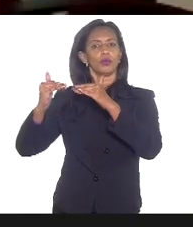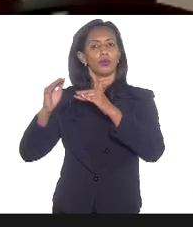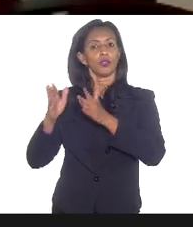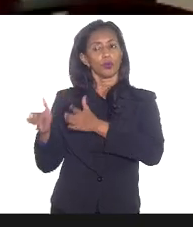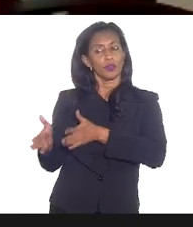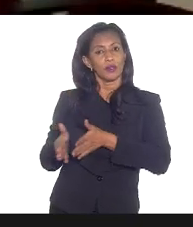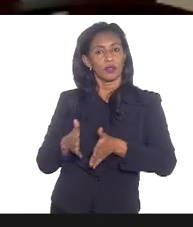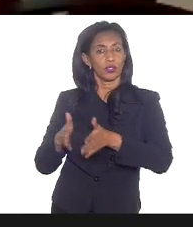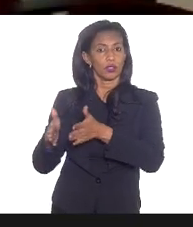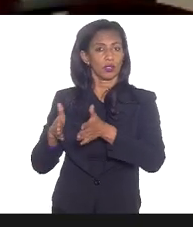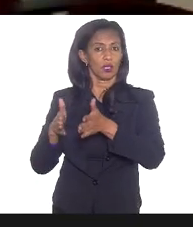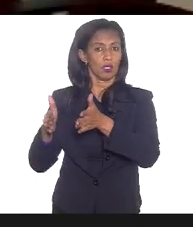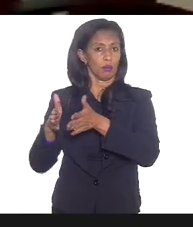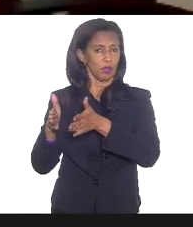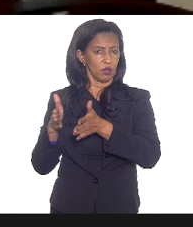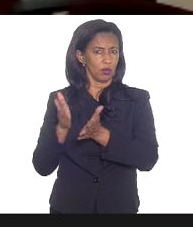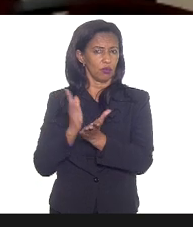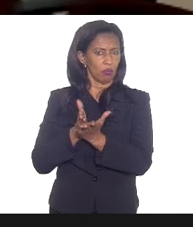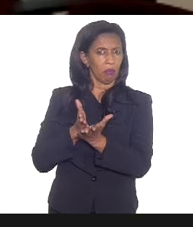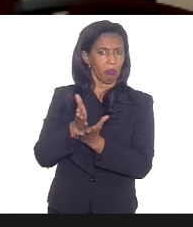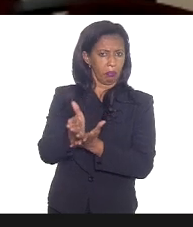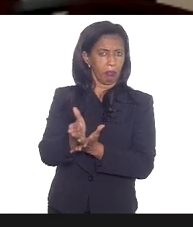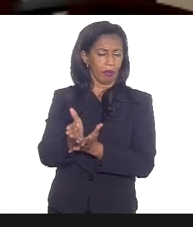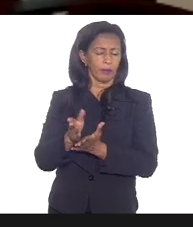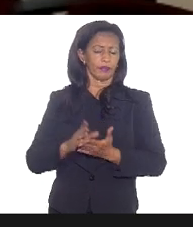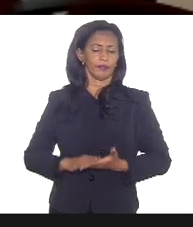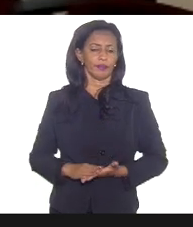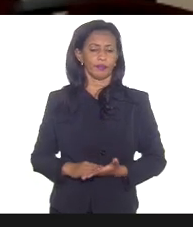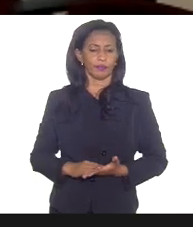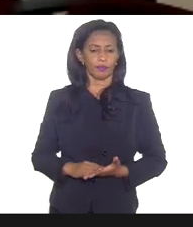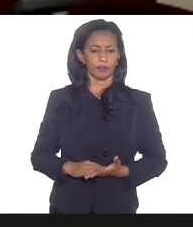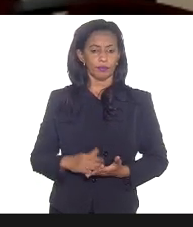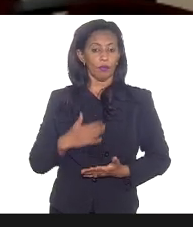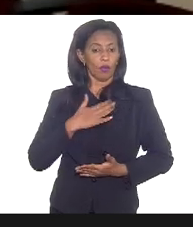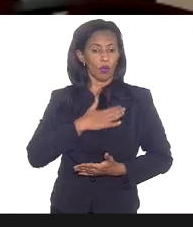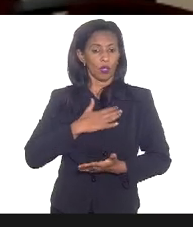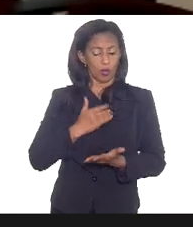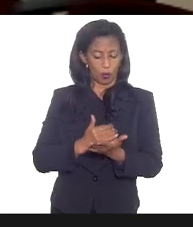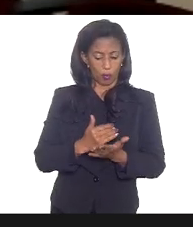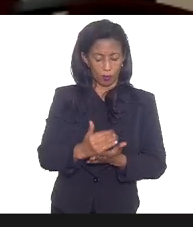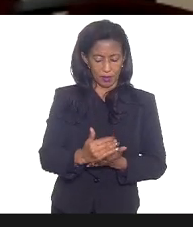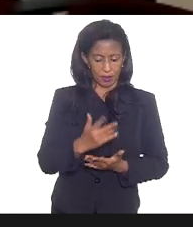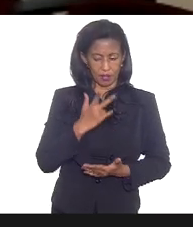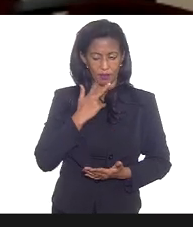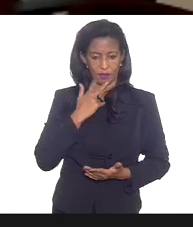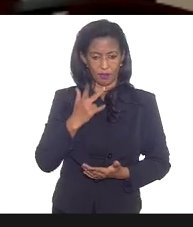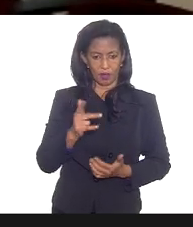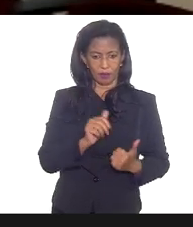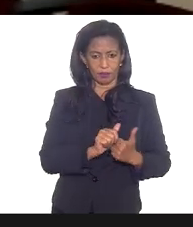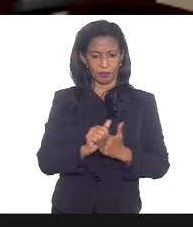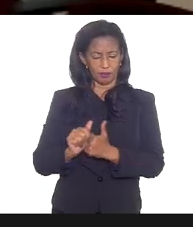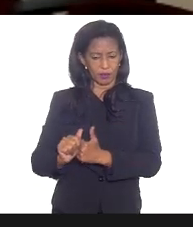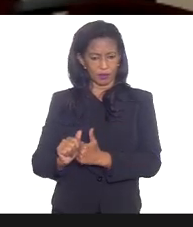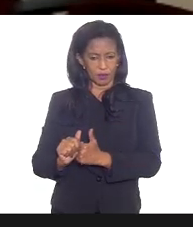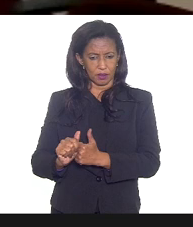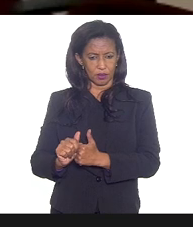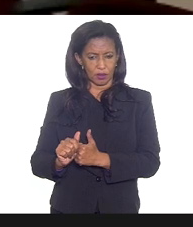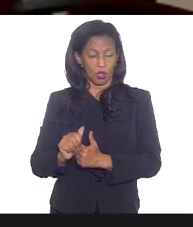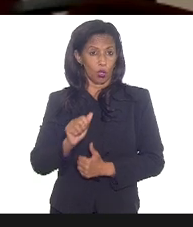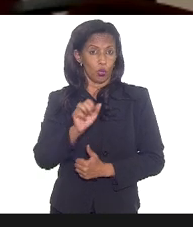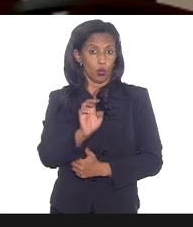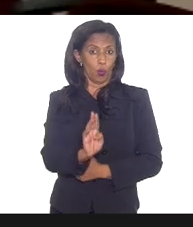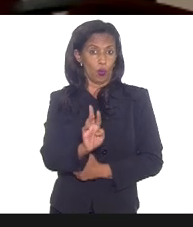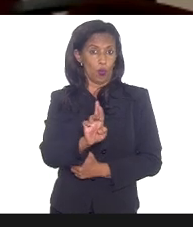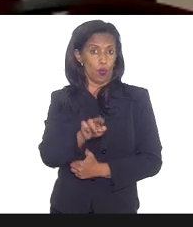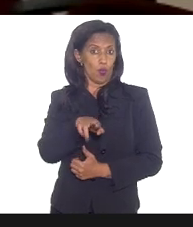percursos, inclusive dos itinerários específicos, né? Eu gostaria de começar falando, seguindo muito a fala do aluno Bruno,